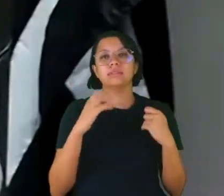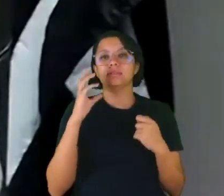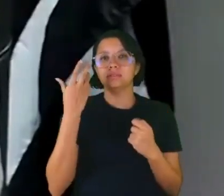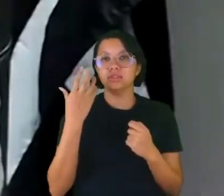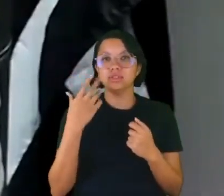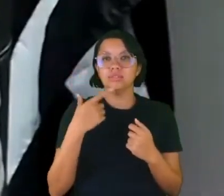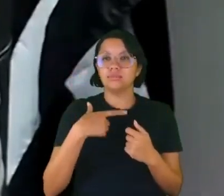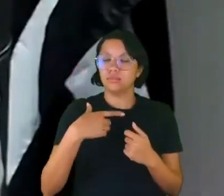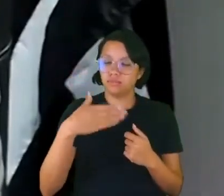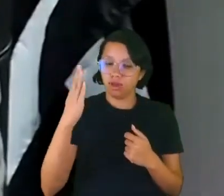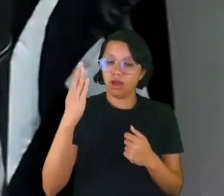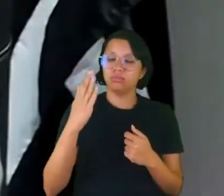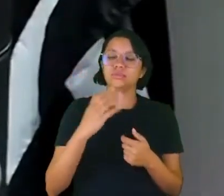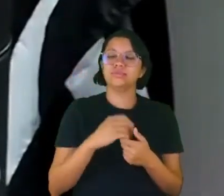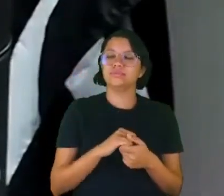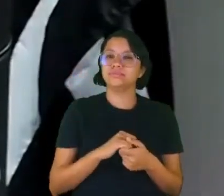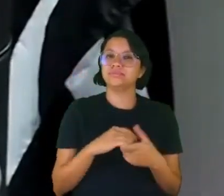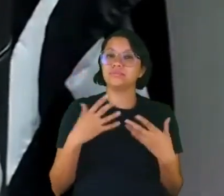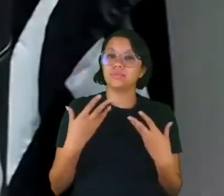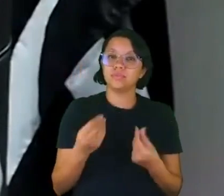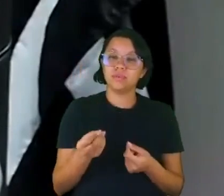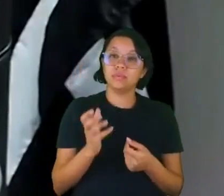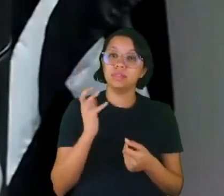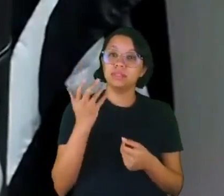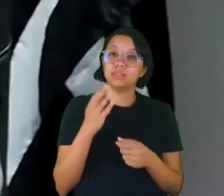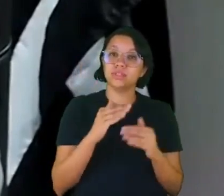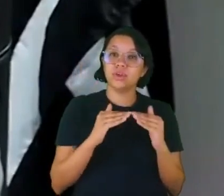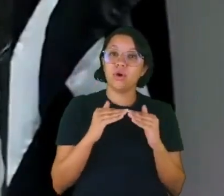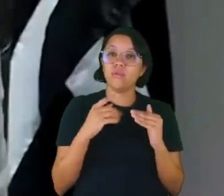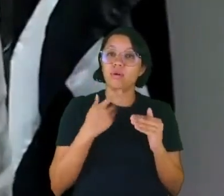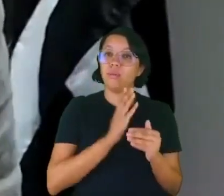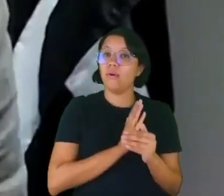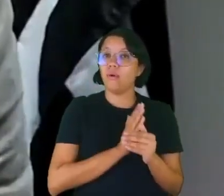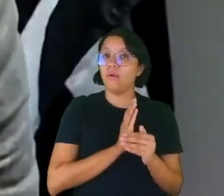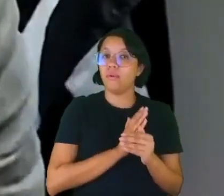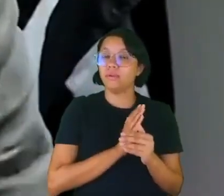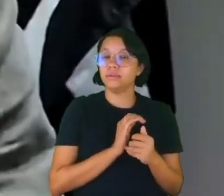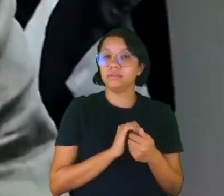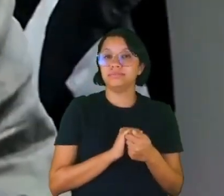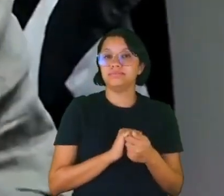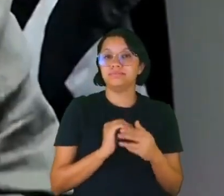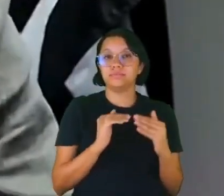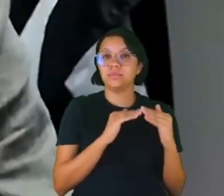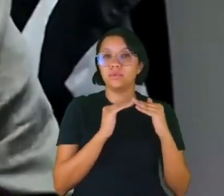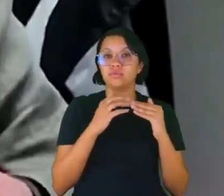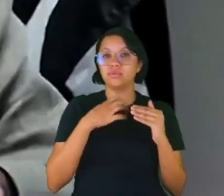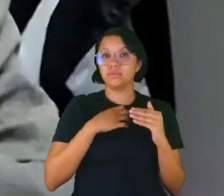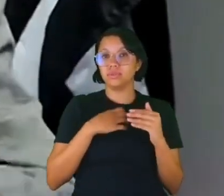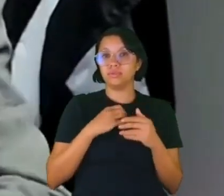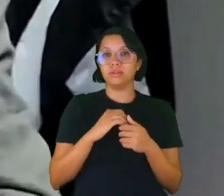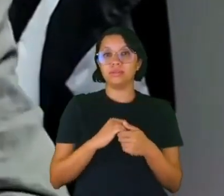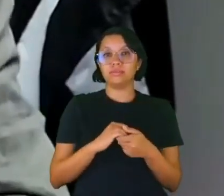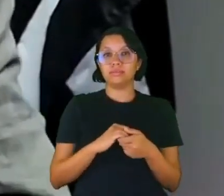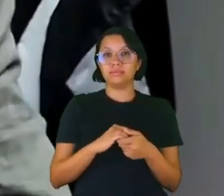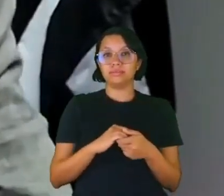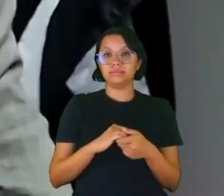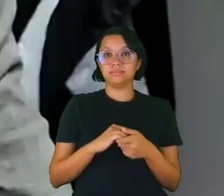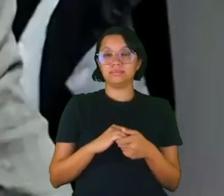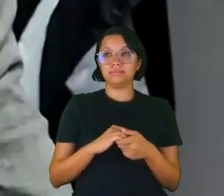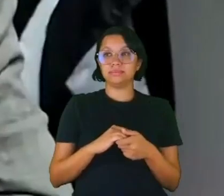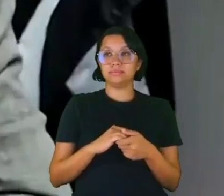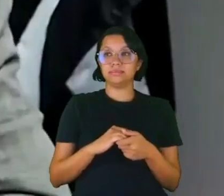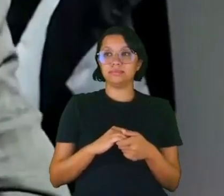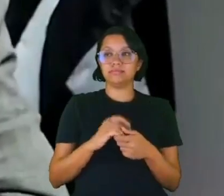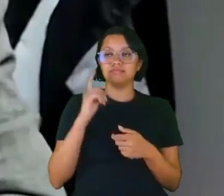nós vamos, né, decidir conforme o nosso coração, né? Conforme o nosso sentimento, né?